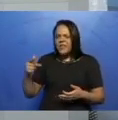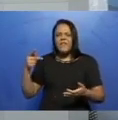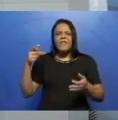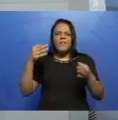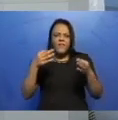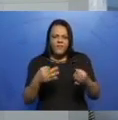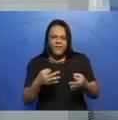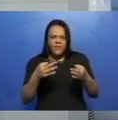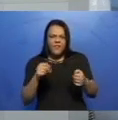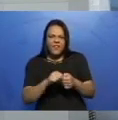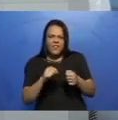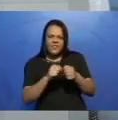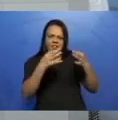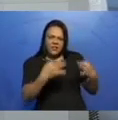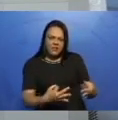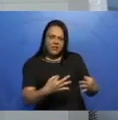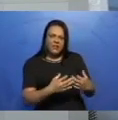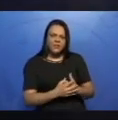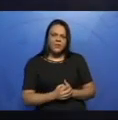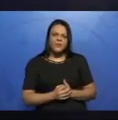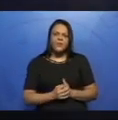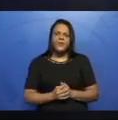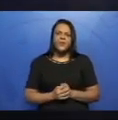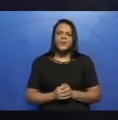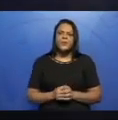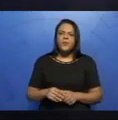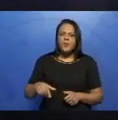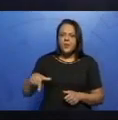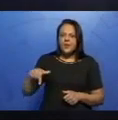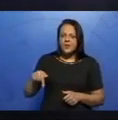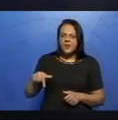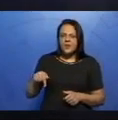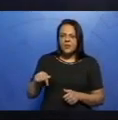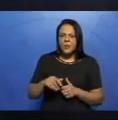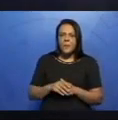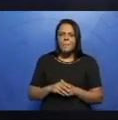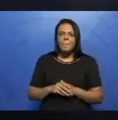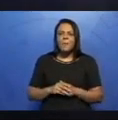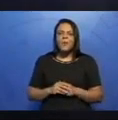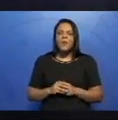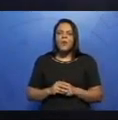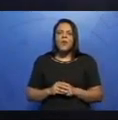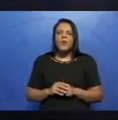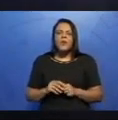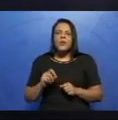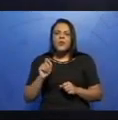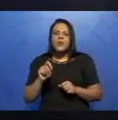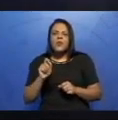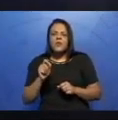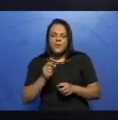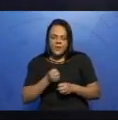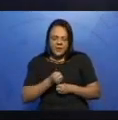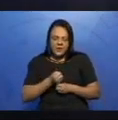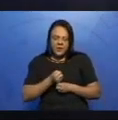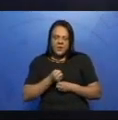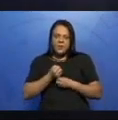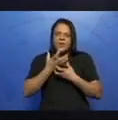Sétimo, expressões que revelam a presença do enunciador e o quanto ele apoia as ideias que expõe. Essas expressões podem